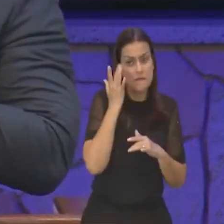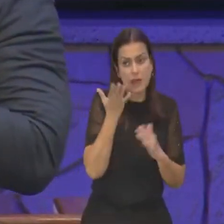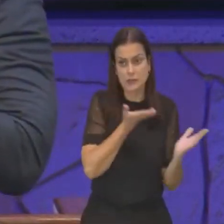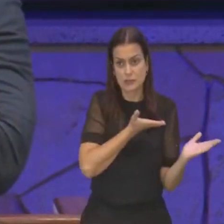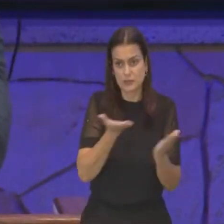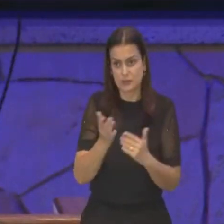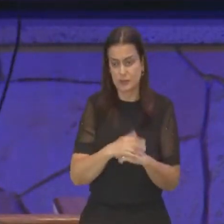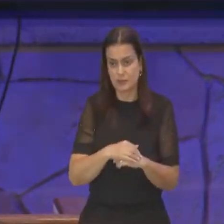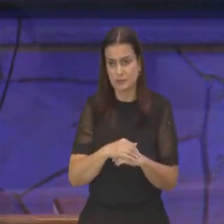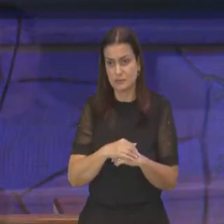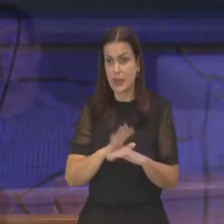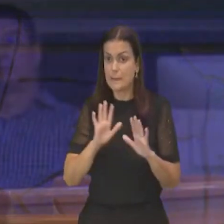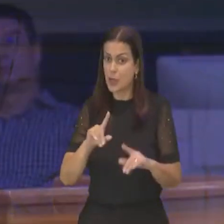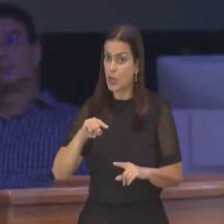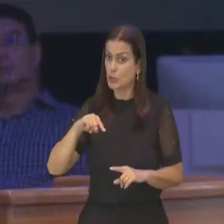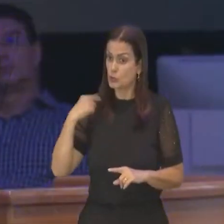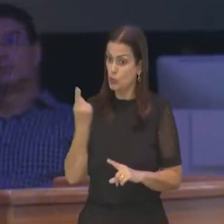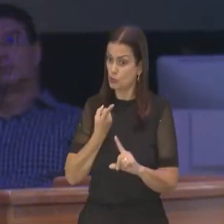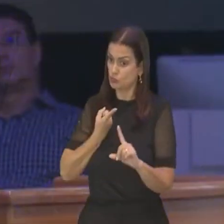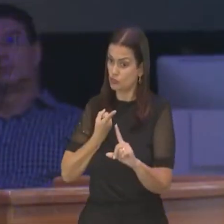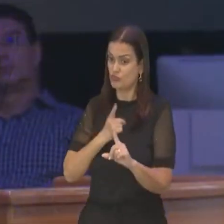O nosso grande desafio